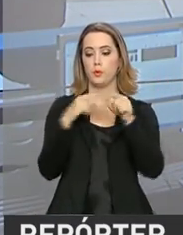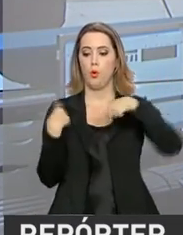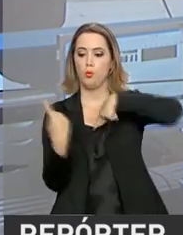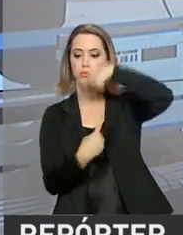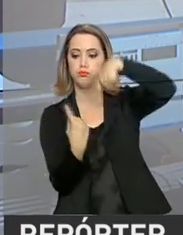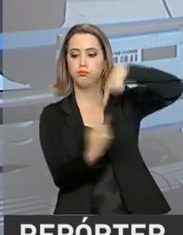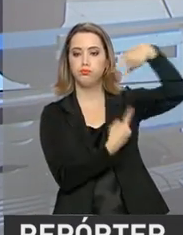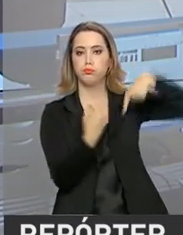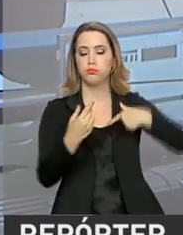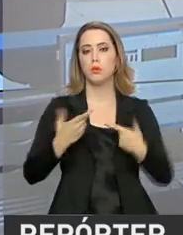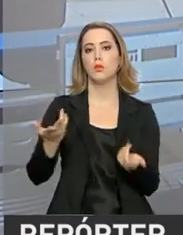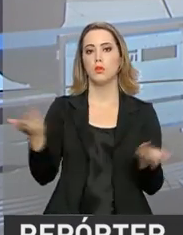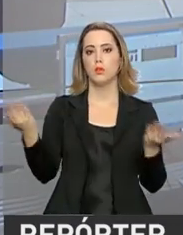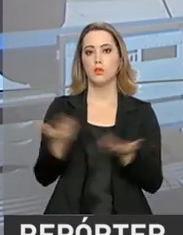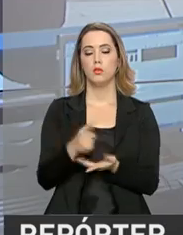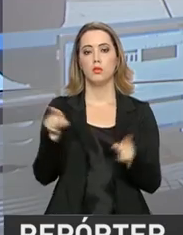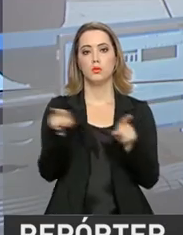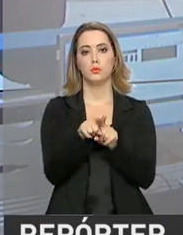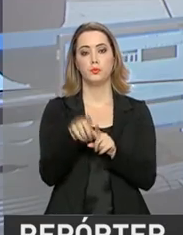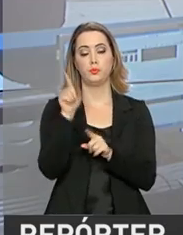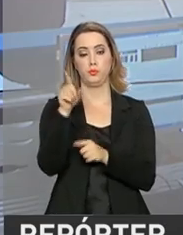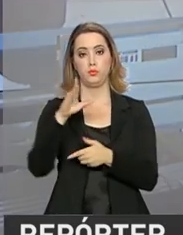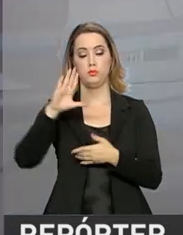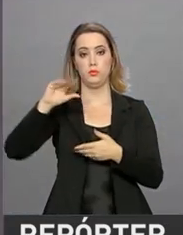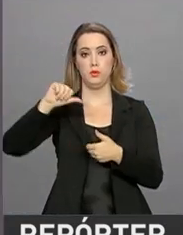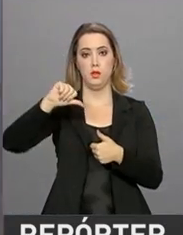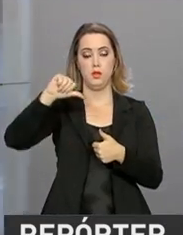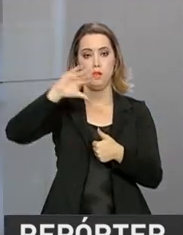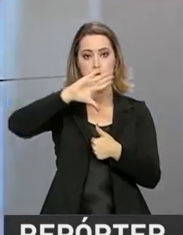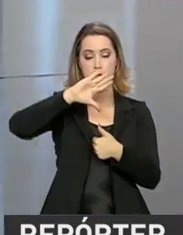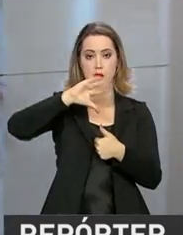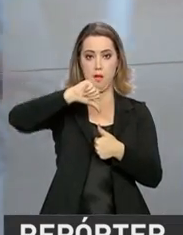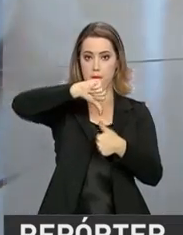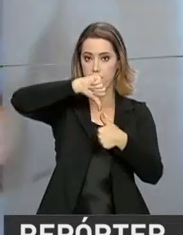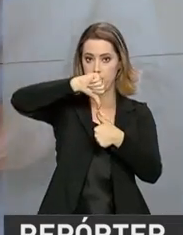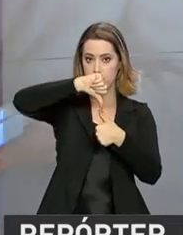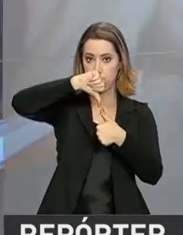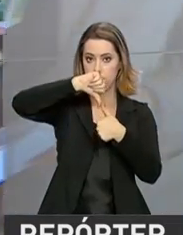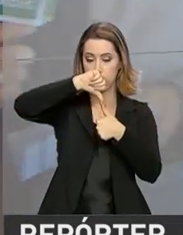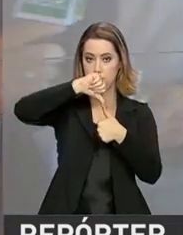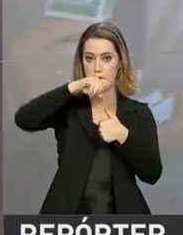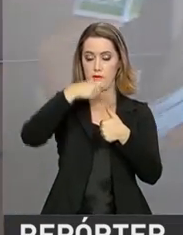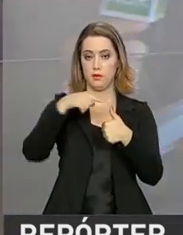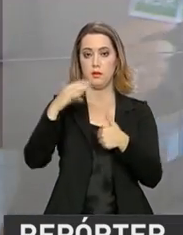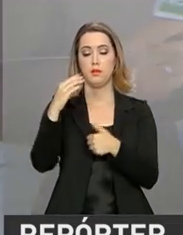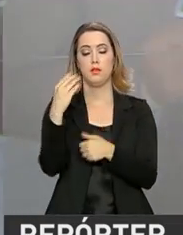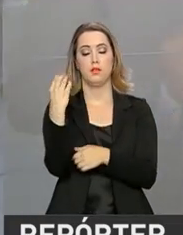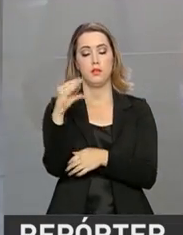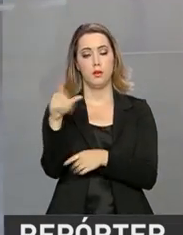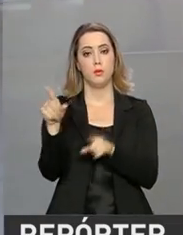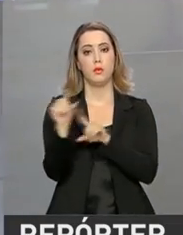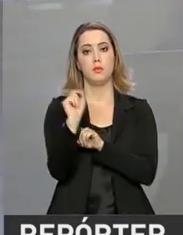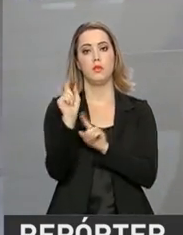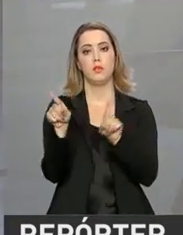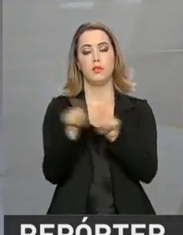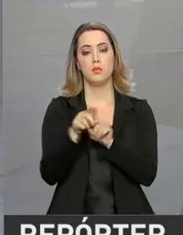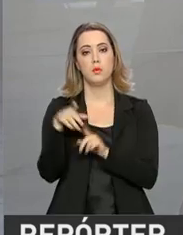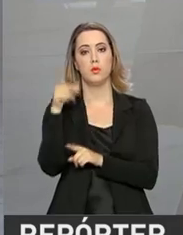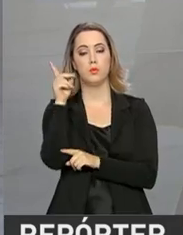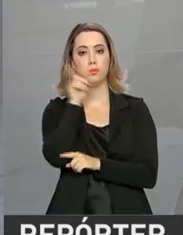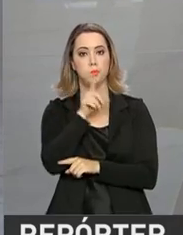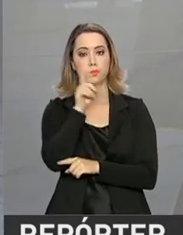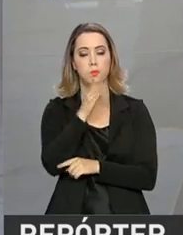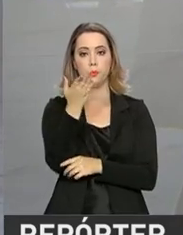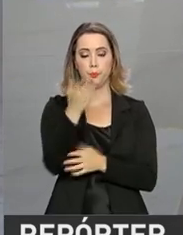Caribe e está caminho da América do Norte repórter Paulo L Sálvia tem as informações pra gente ao vivo Boa tarde Paulo Boa